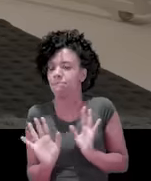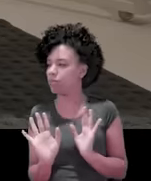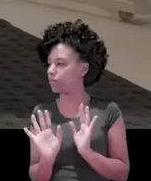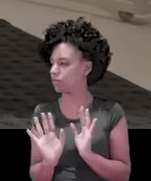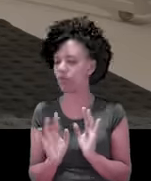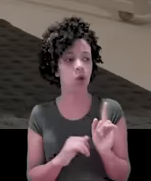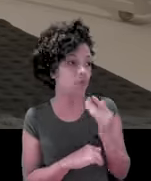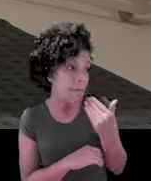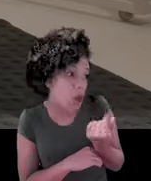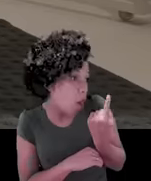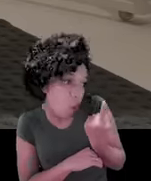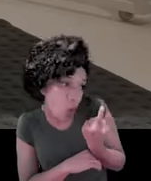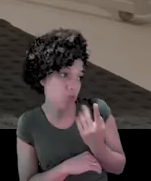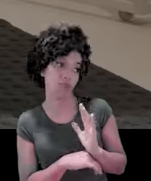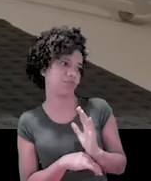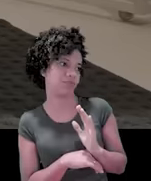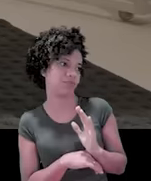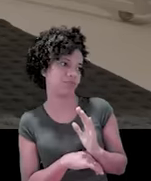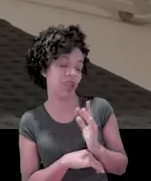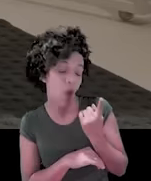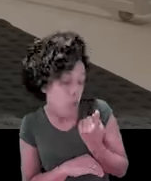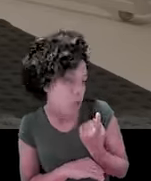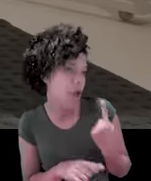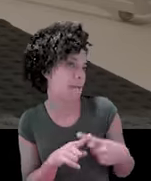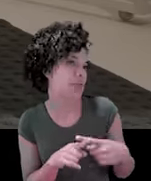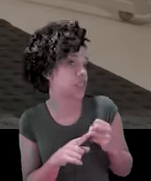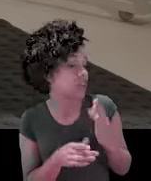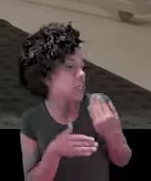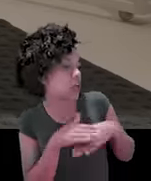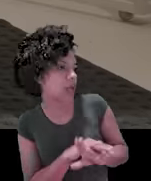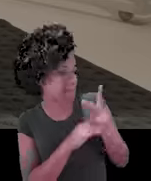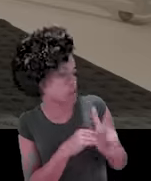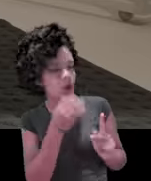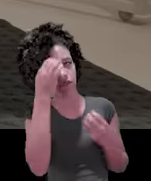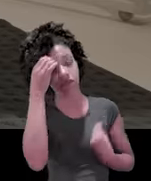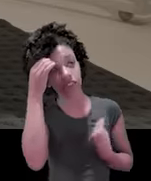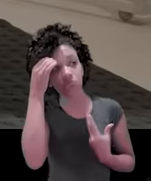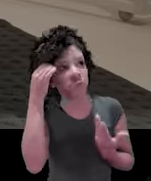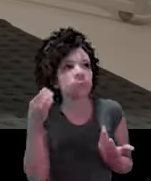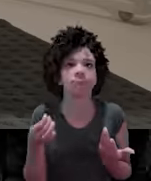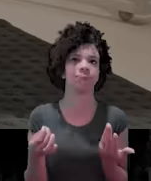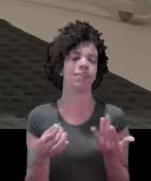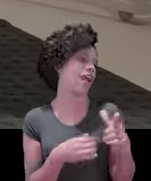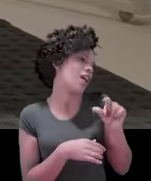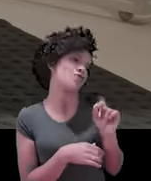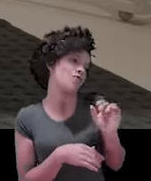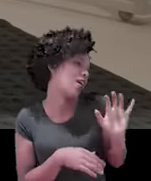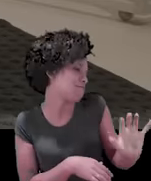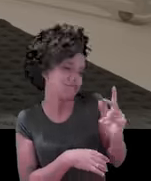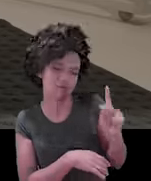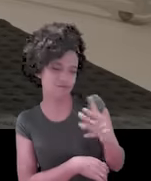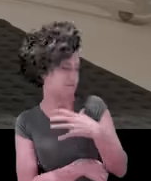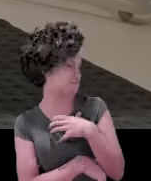enfrentando não melhorar é melhor é a única única forma porque a única vão se você quiser guardar aquilo para sua vida eu escolhi a